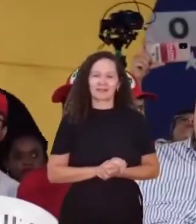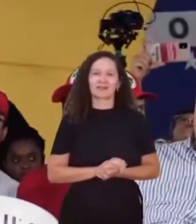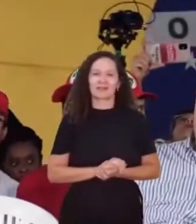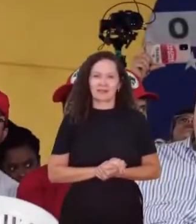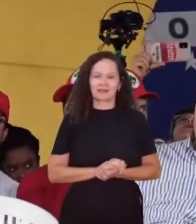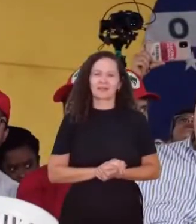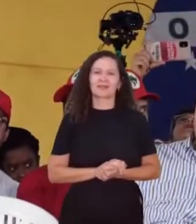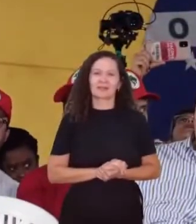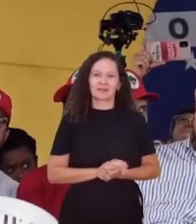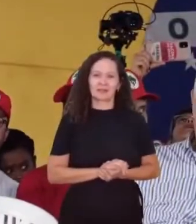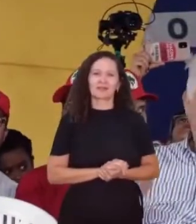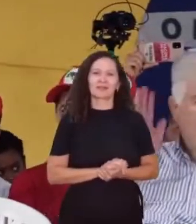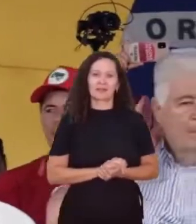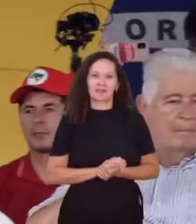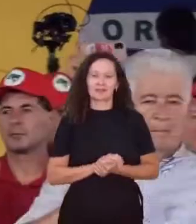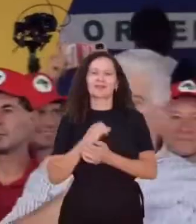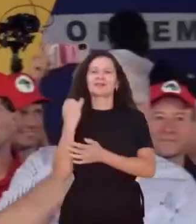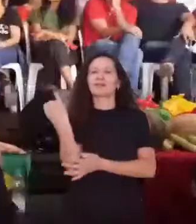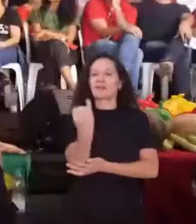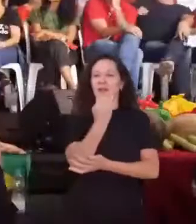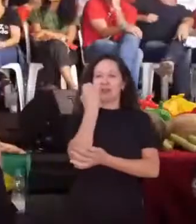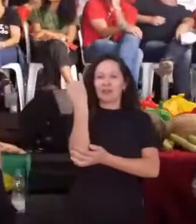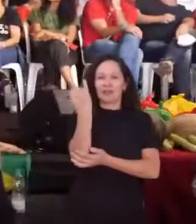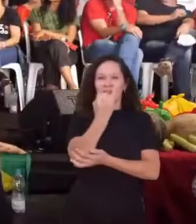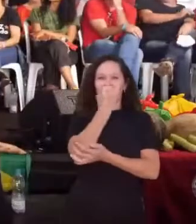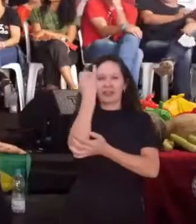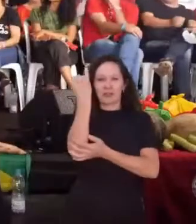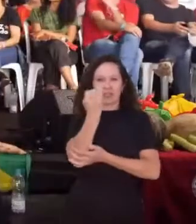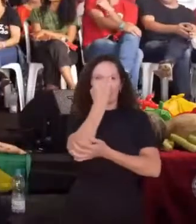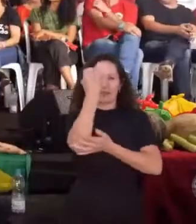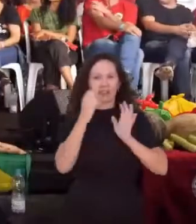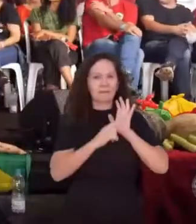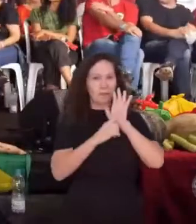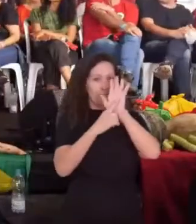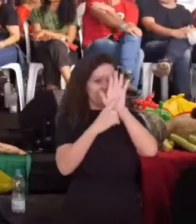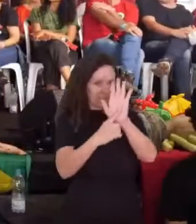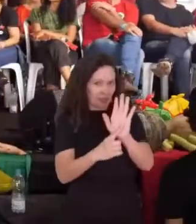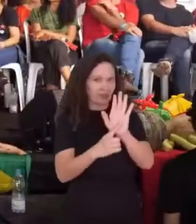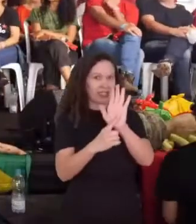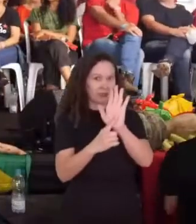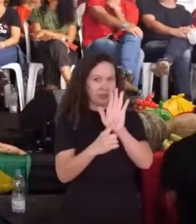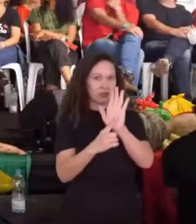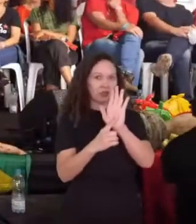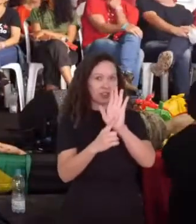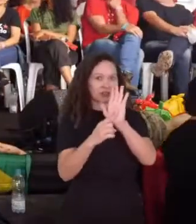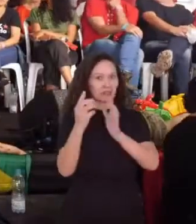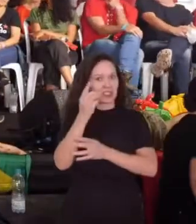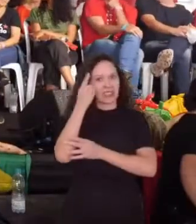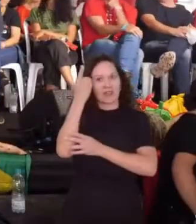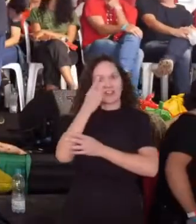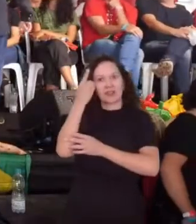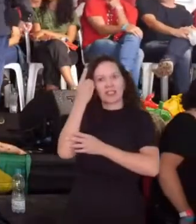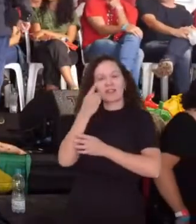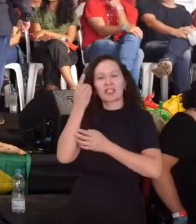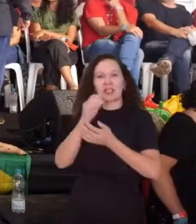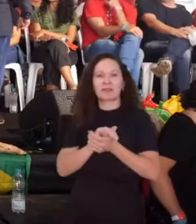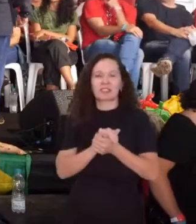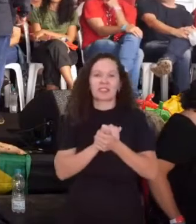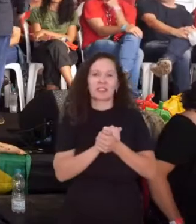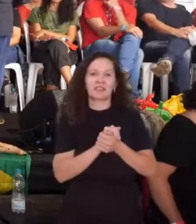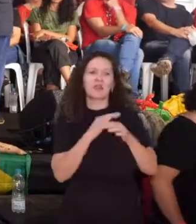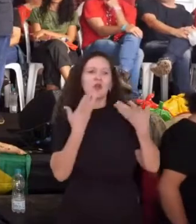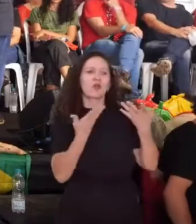Era importante, Gleice, que a gente mostrasse quem são os deputados. Qual é a origem social dos